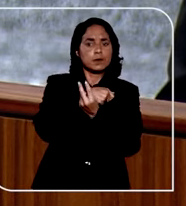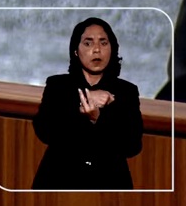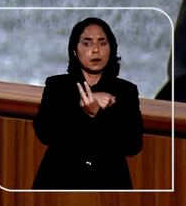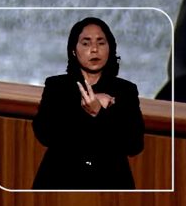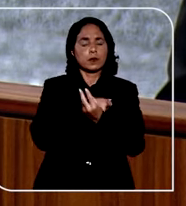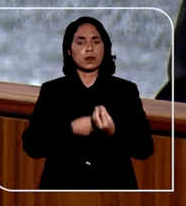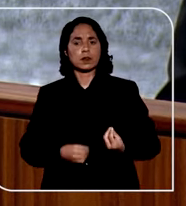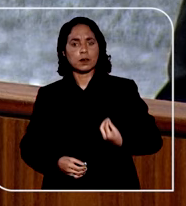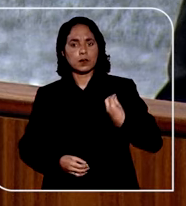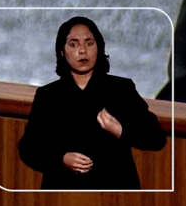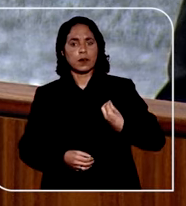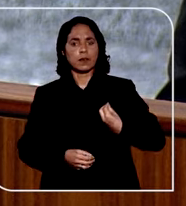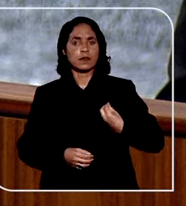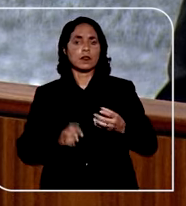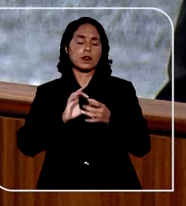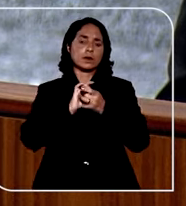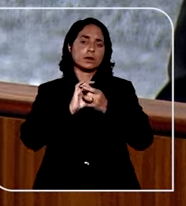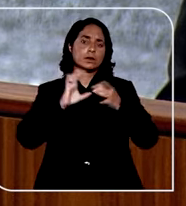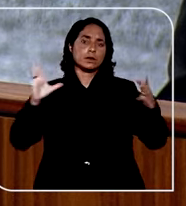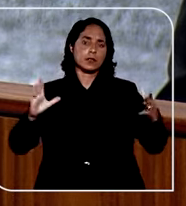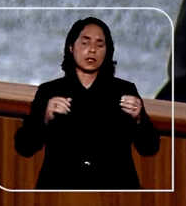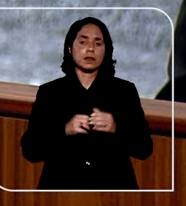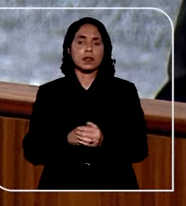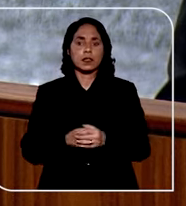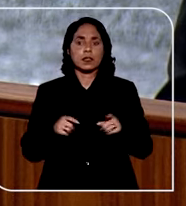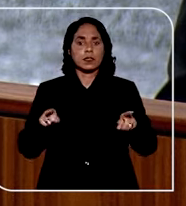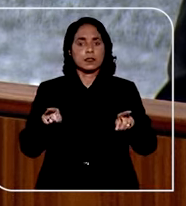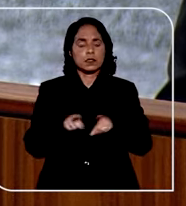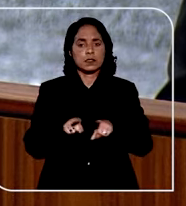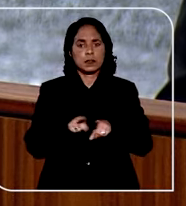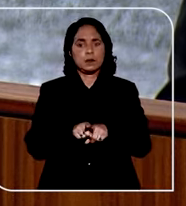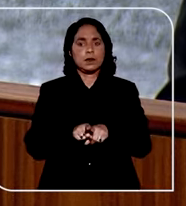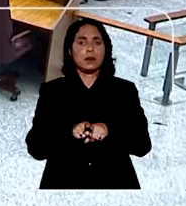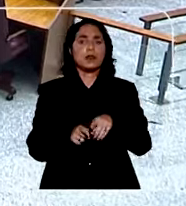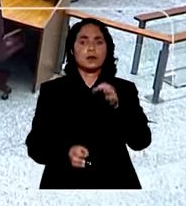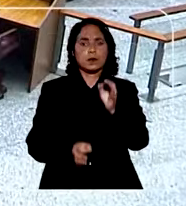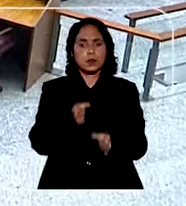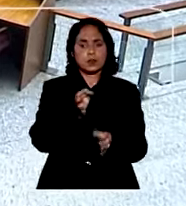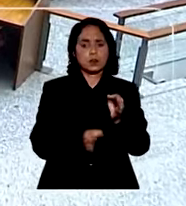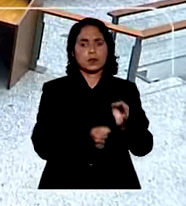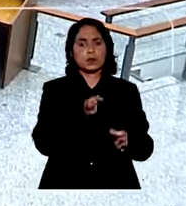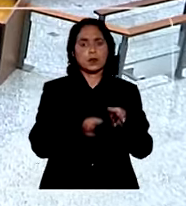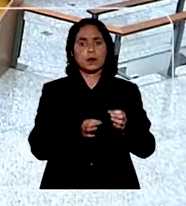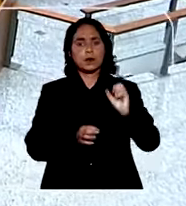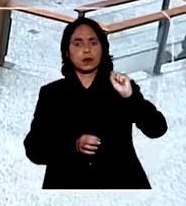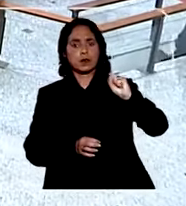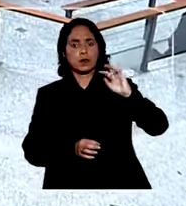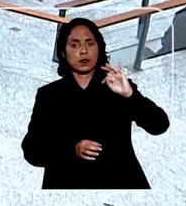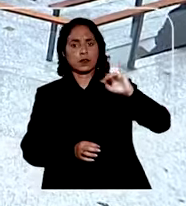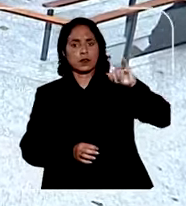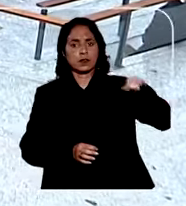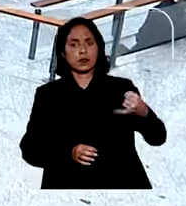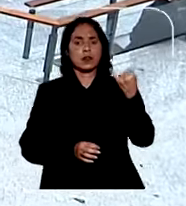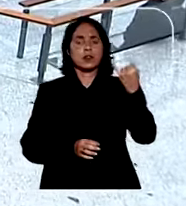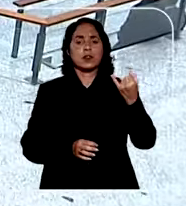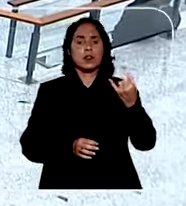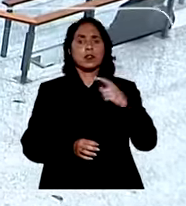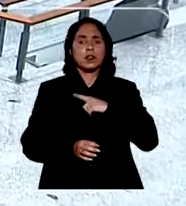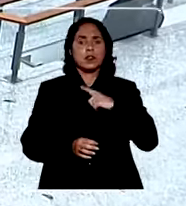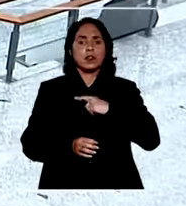à vida e à liberdade e no seu exercício o STJ formou uma ampla